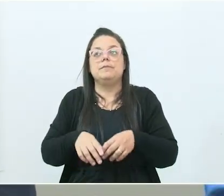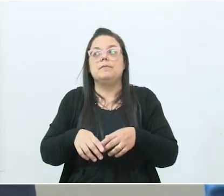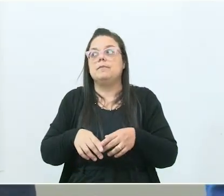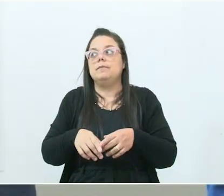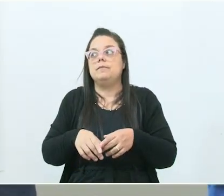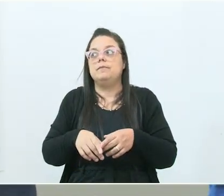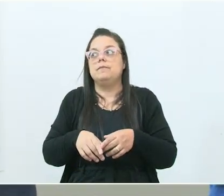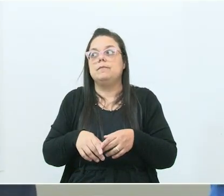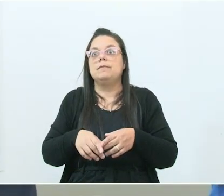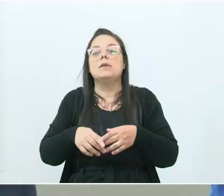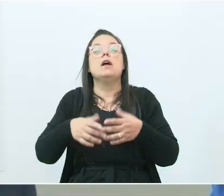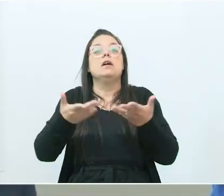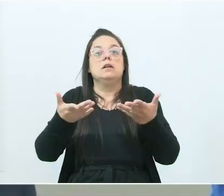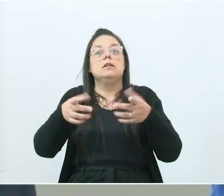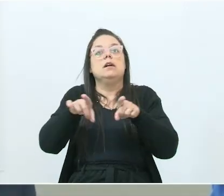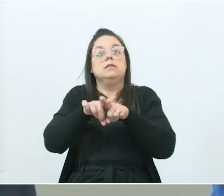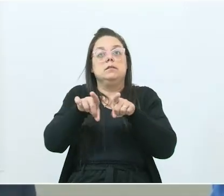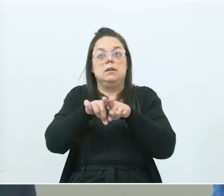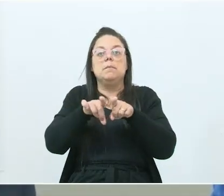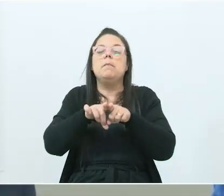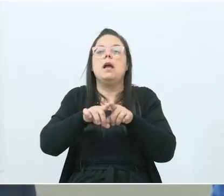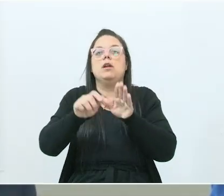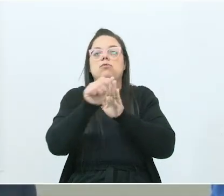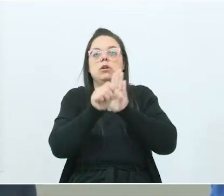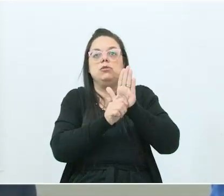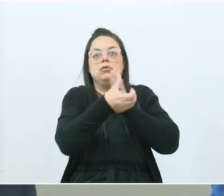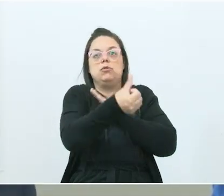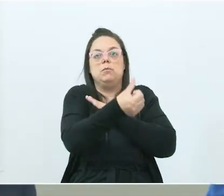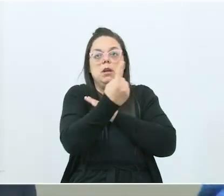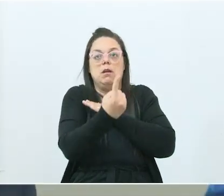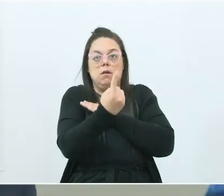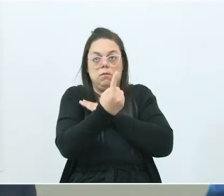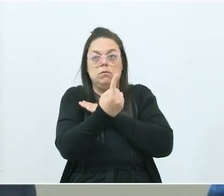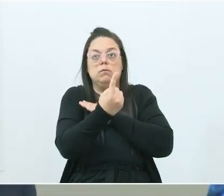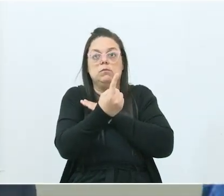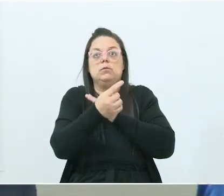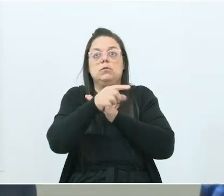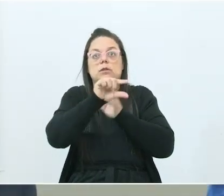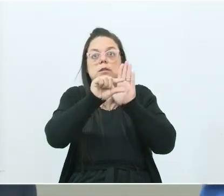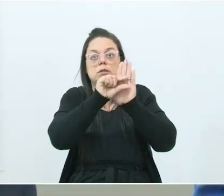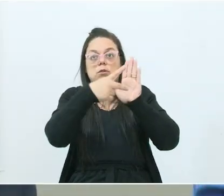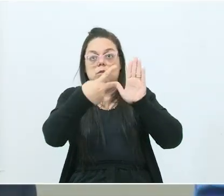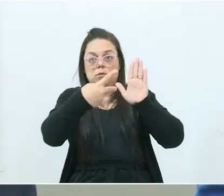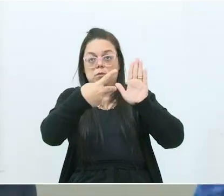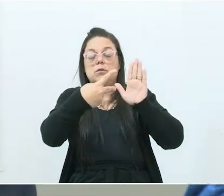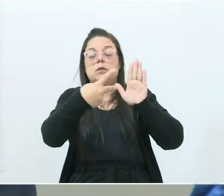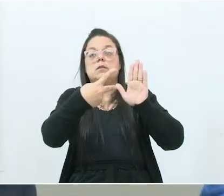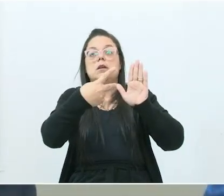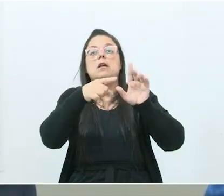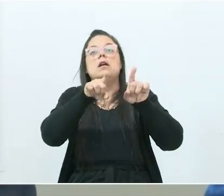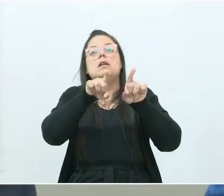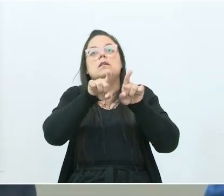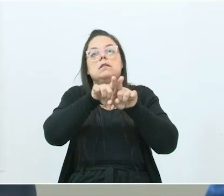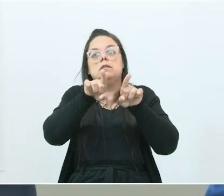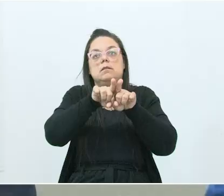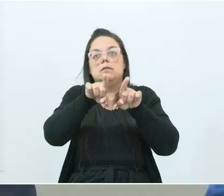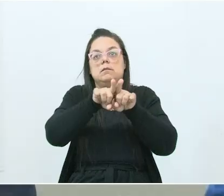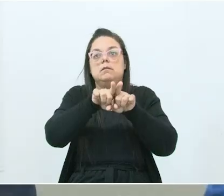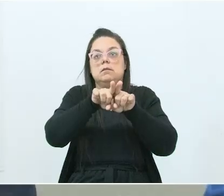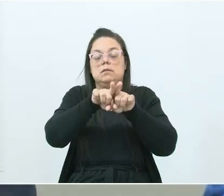dispositivos constitucionais, em especial o artigo 165, inciso 2, com os